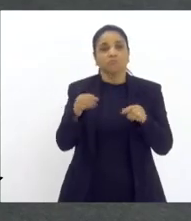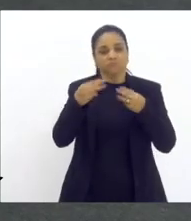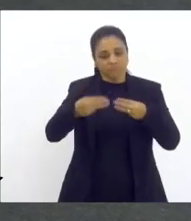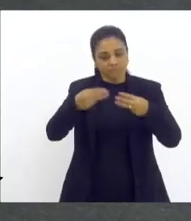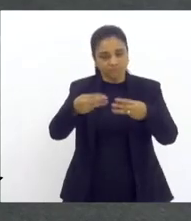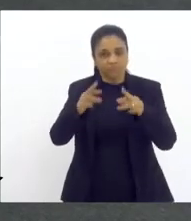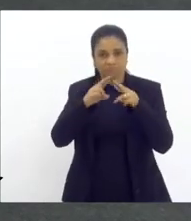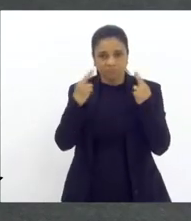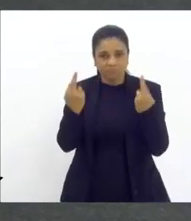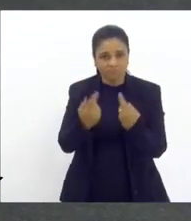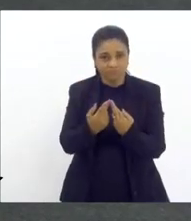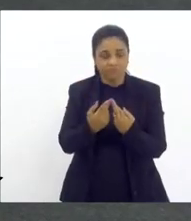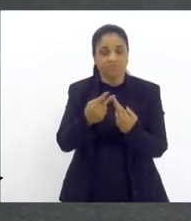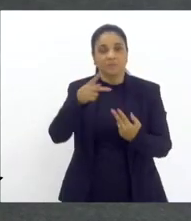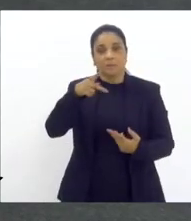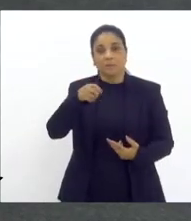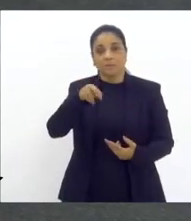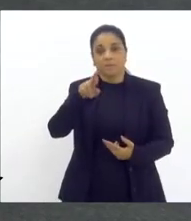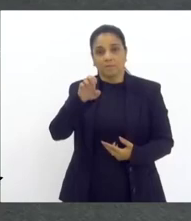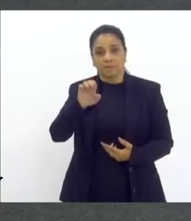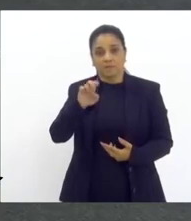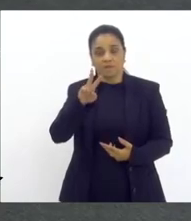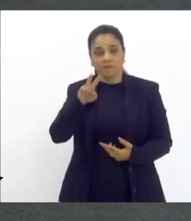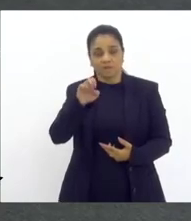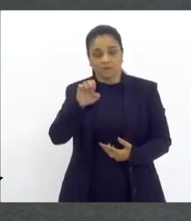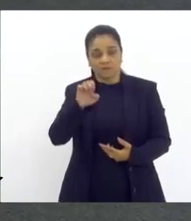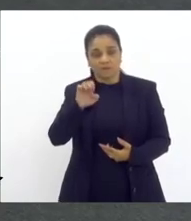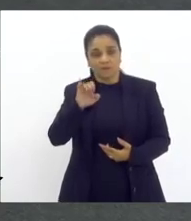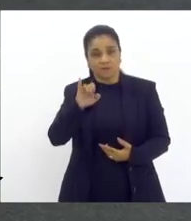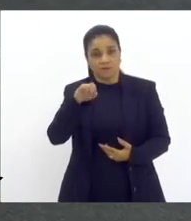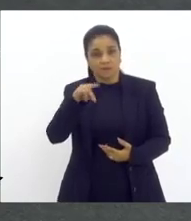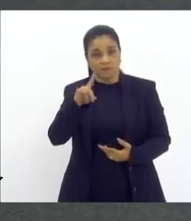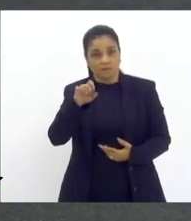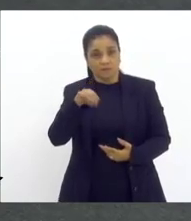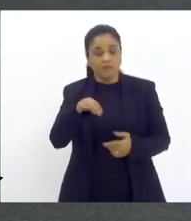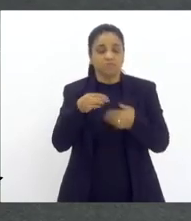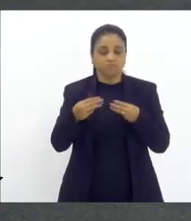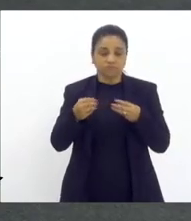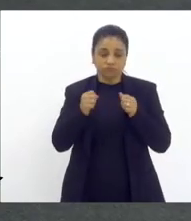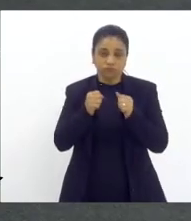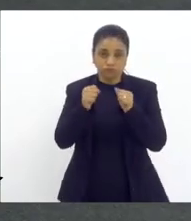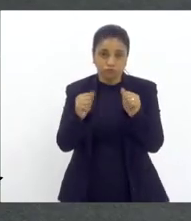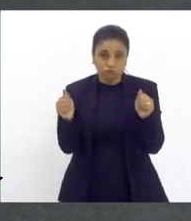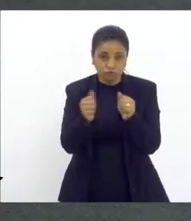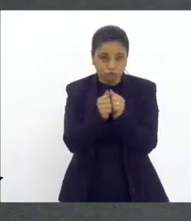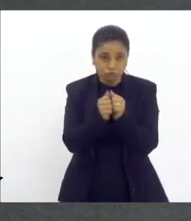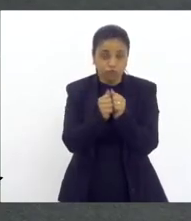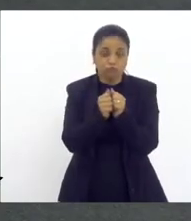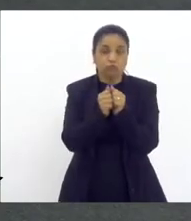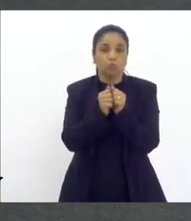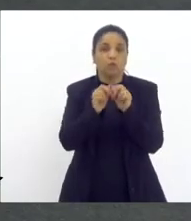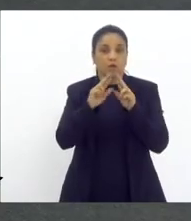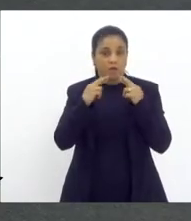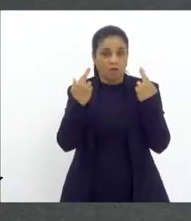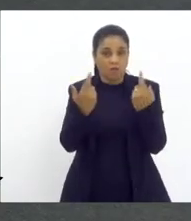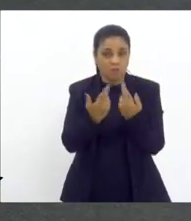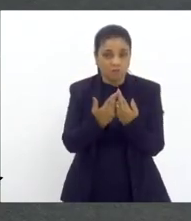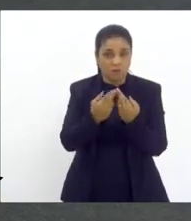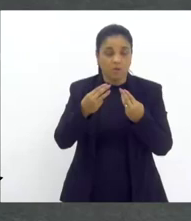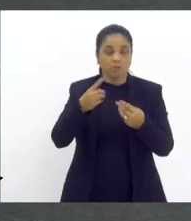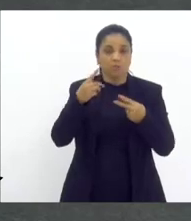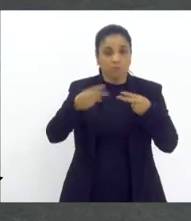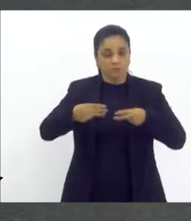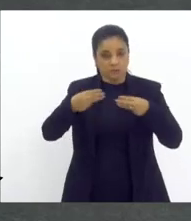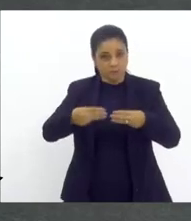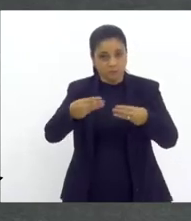ministro da Previdência acompanhei duas audiências de ministros na câmara dos deputados e ainda participei da